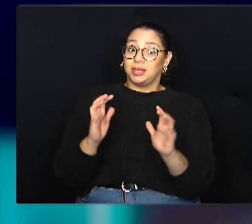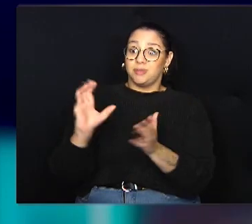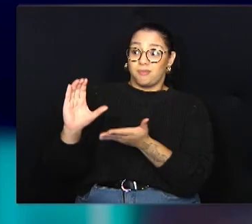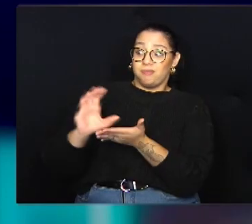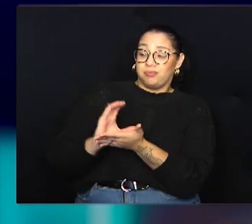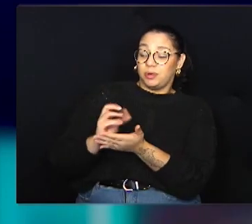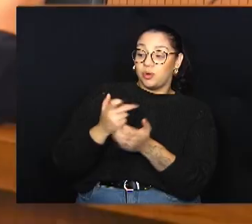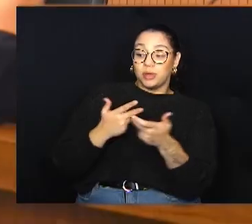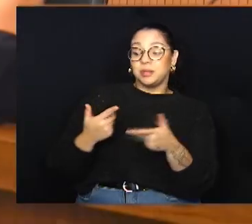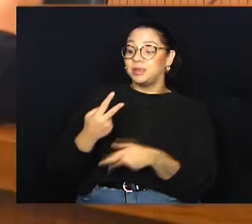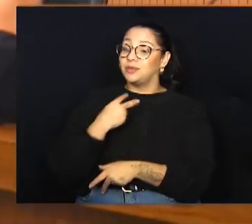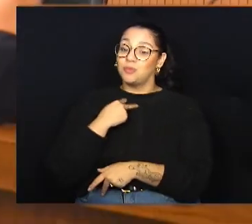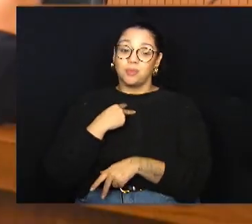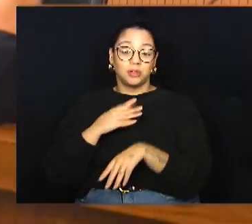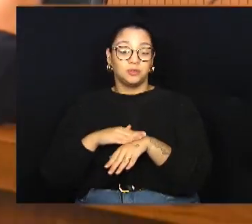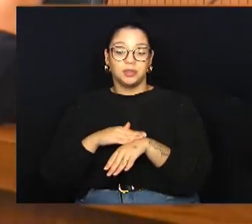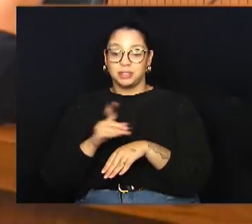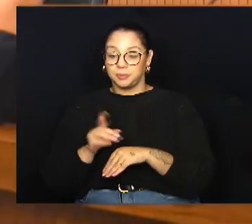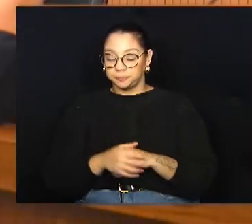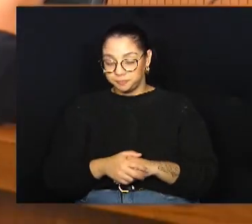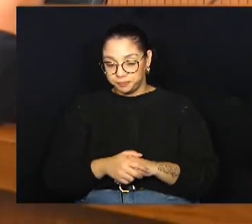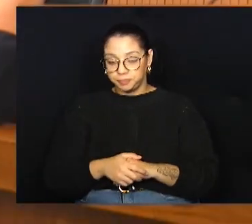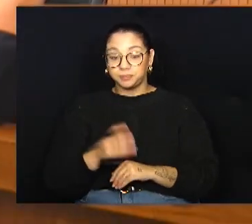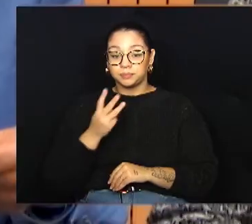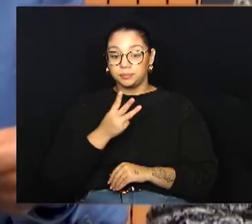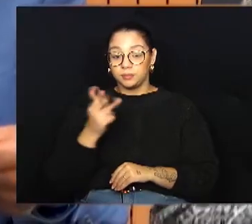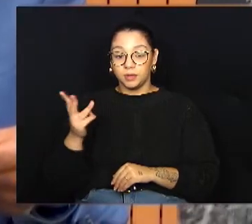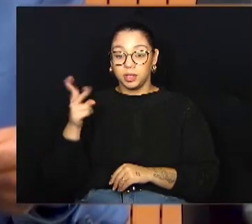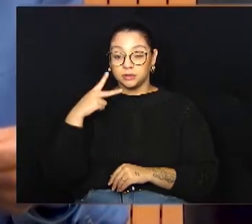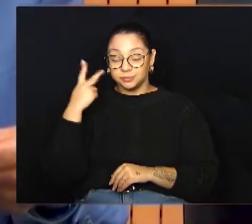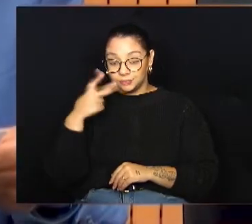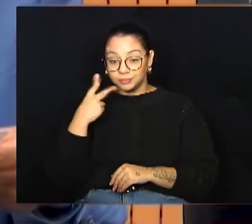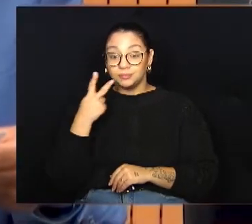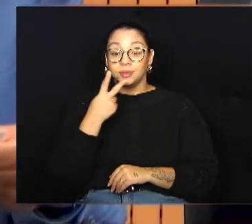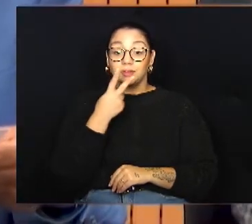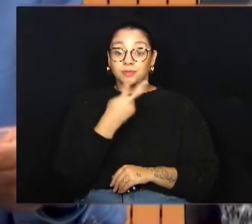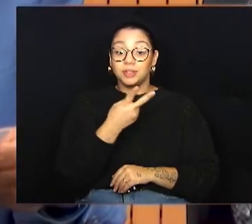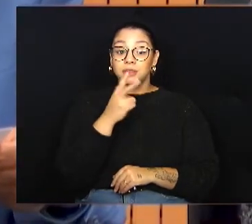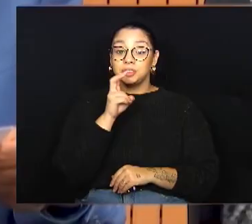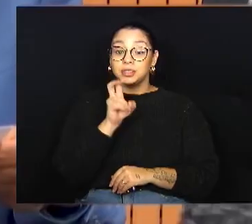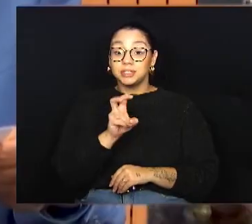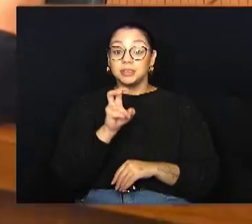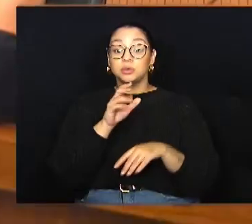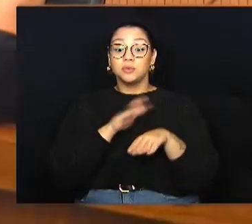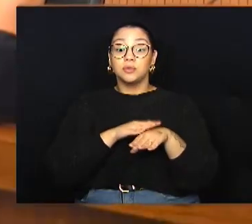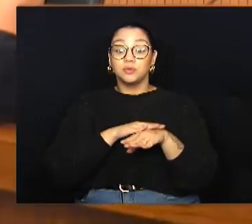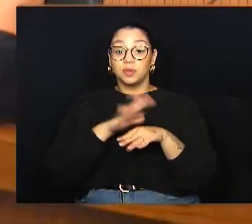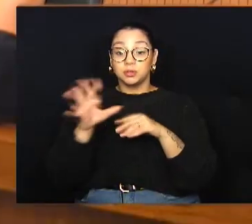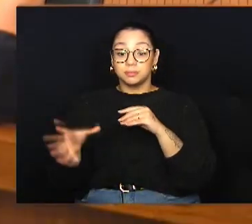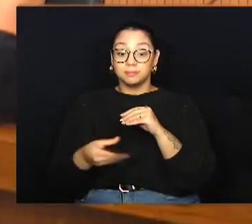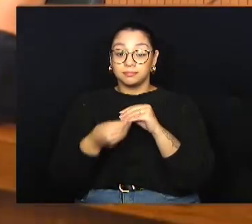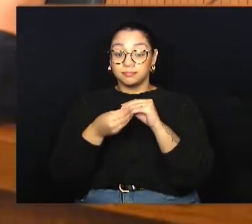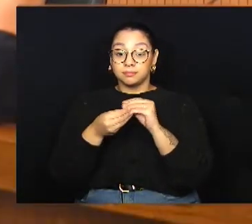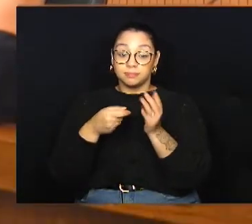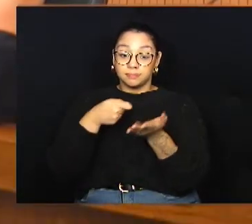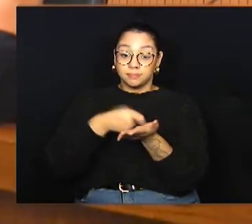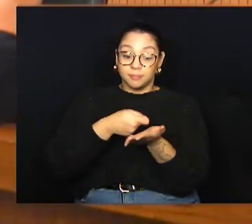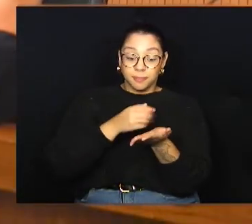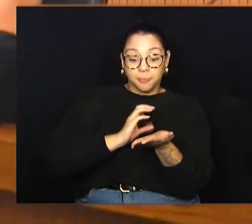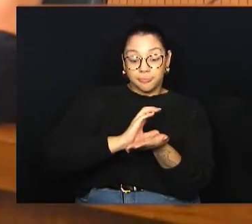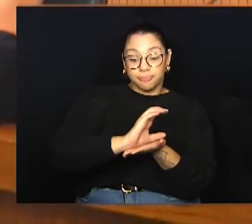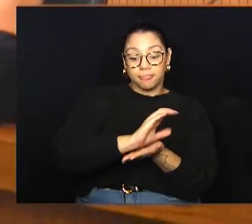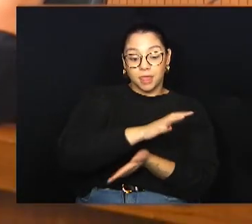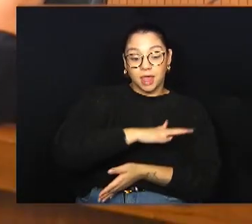não pudesse usar. Dos 33 vereadores, 25 fizeram emendas impositivas para a área da